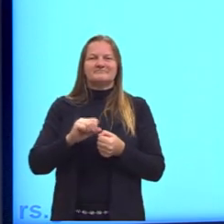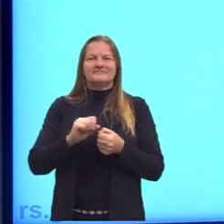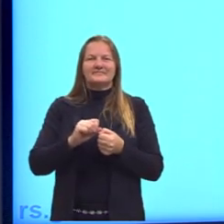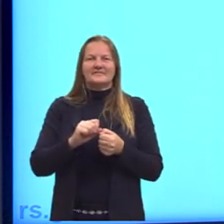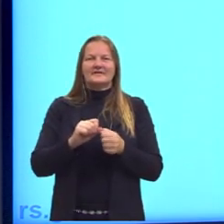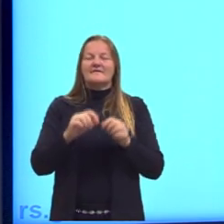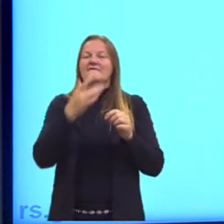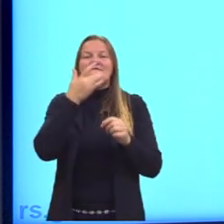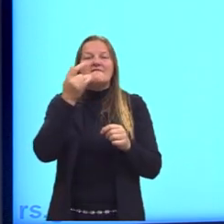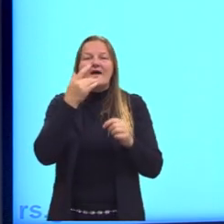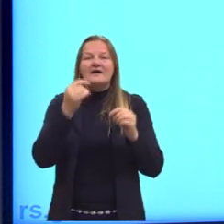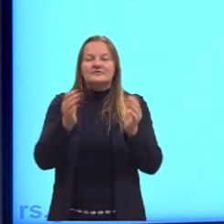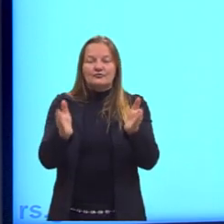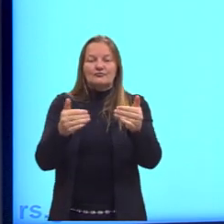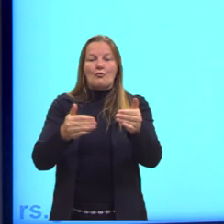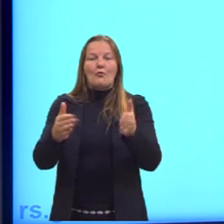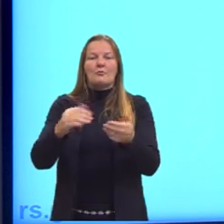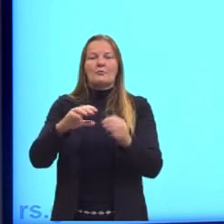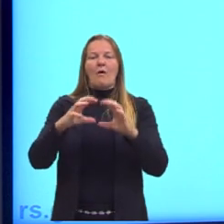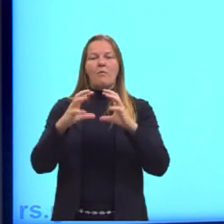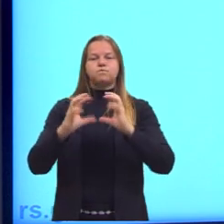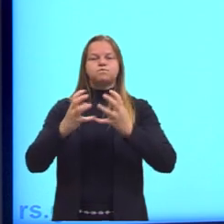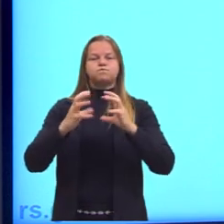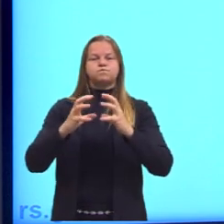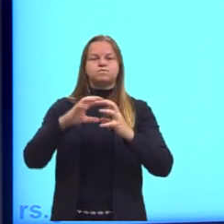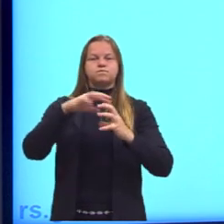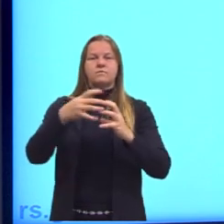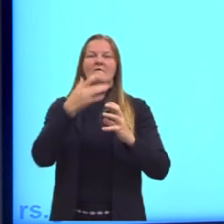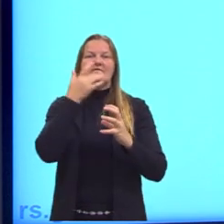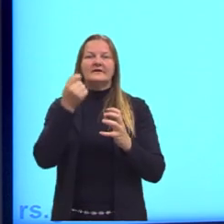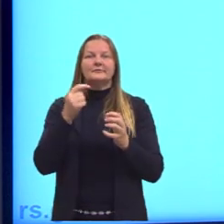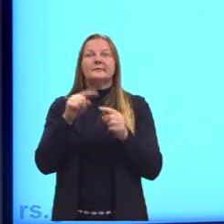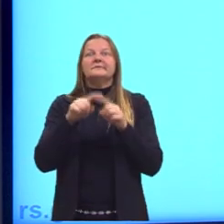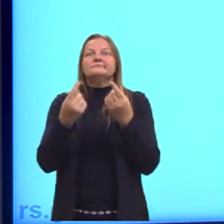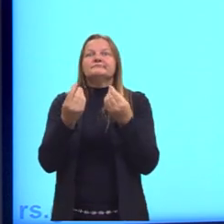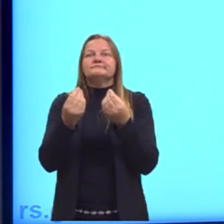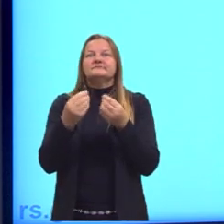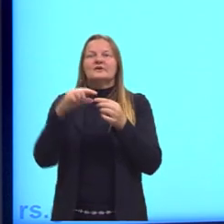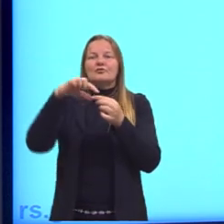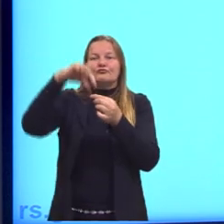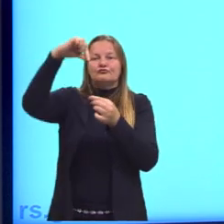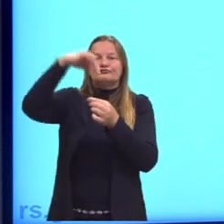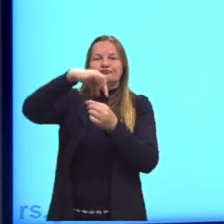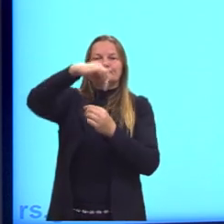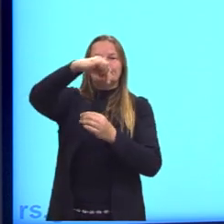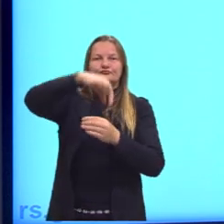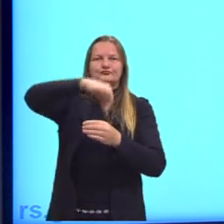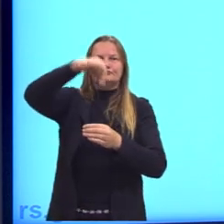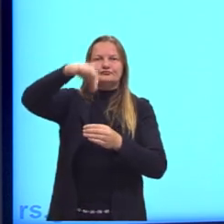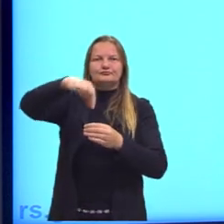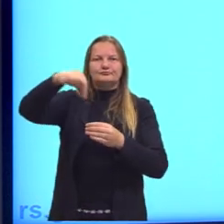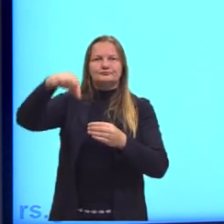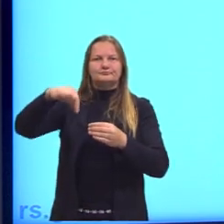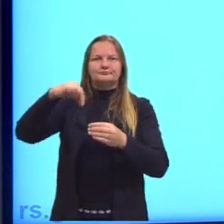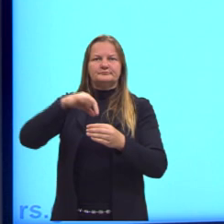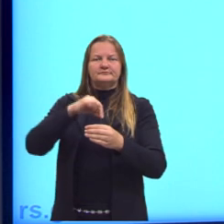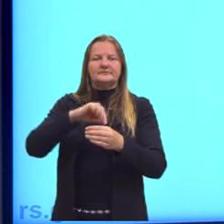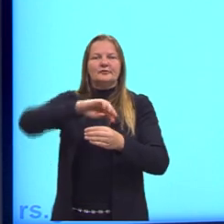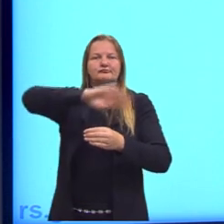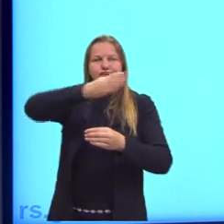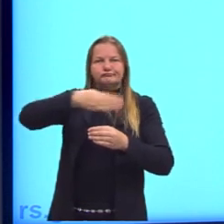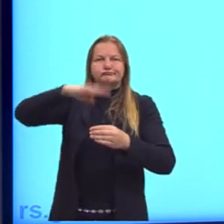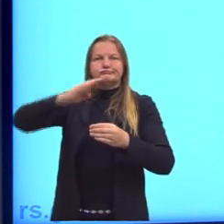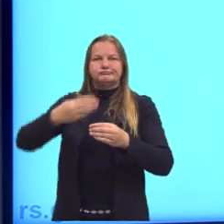formas regulares como um cubo mas espera por exemplo mas aqui a gente tem uma coroa que ela tem vários formatos irregulares